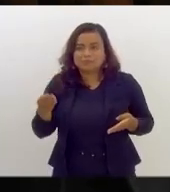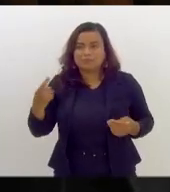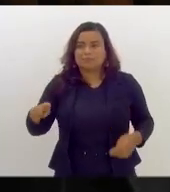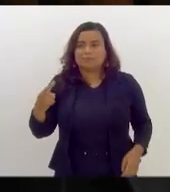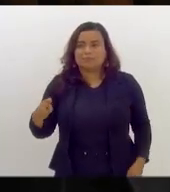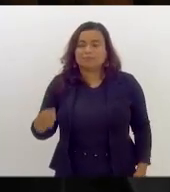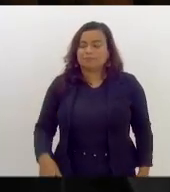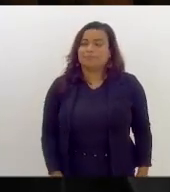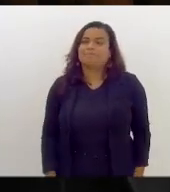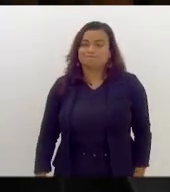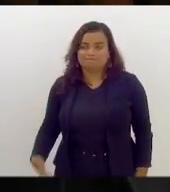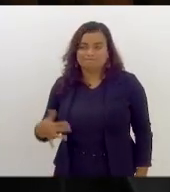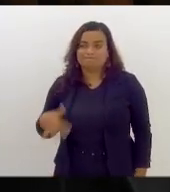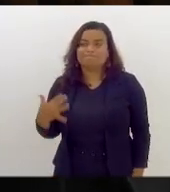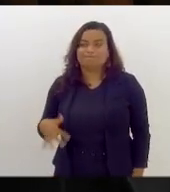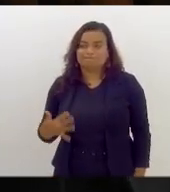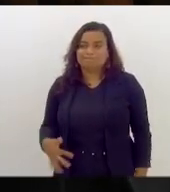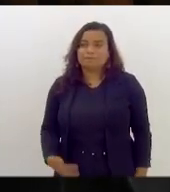reais